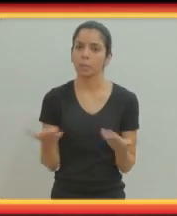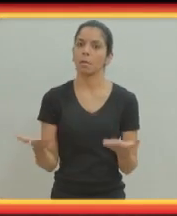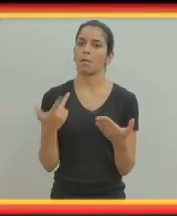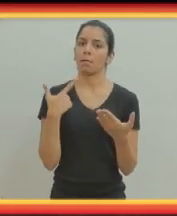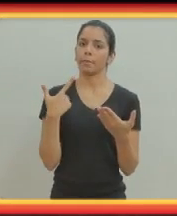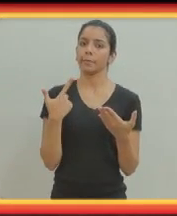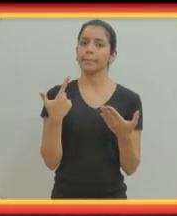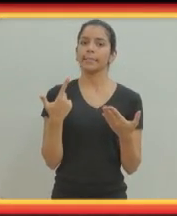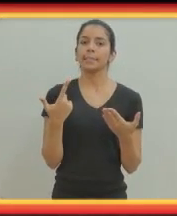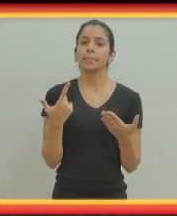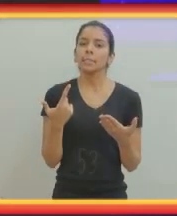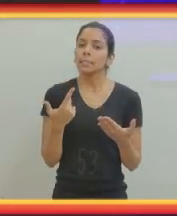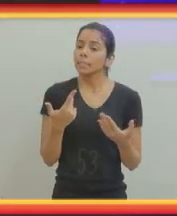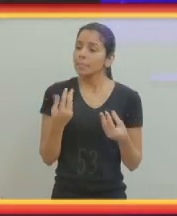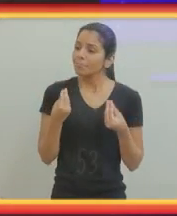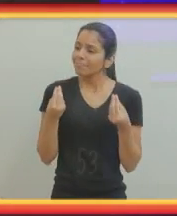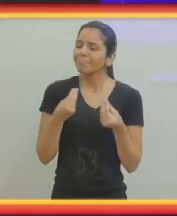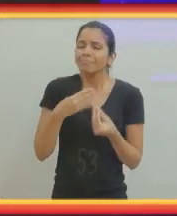estudar, tive que...